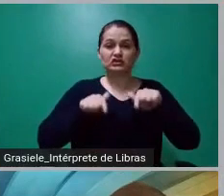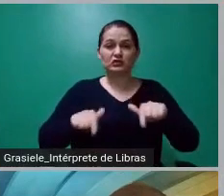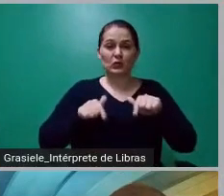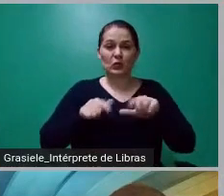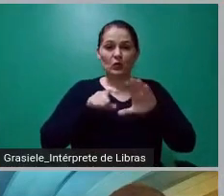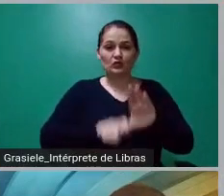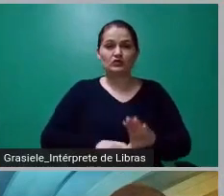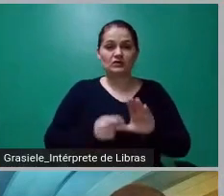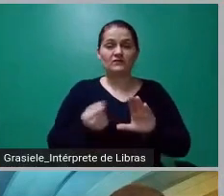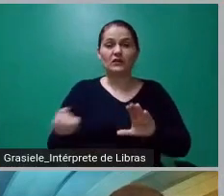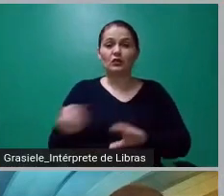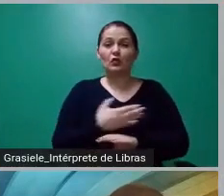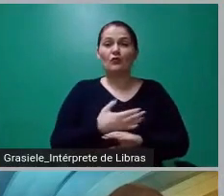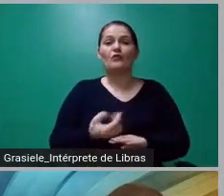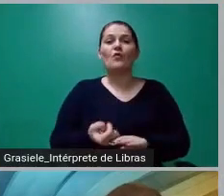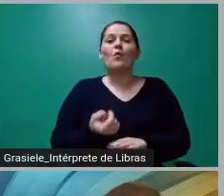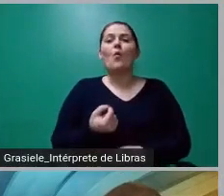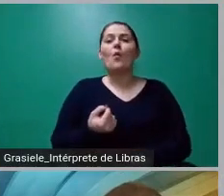meio trilhão